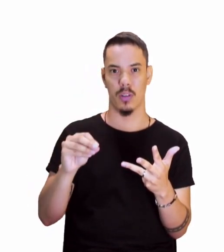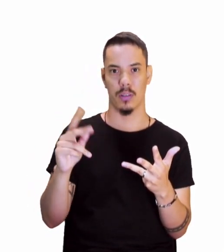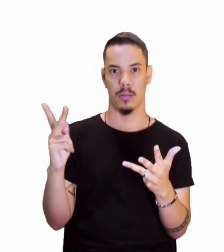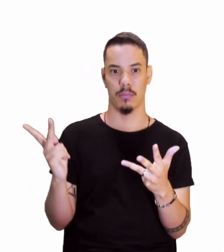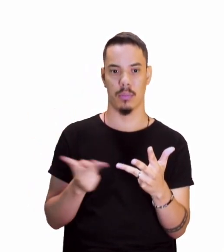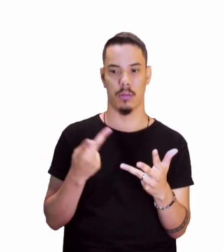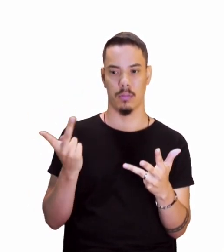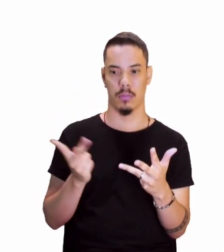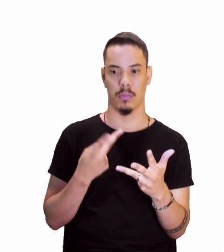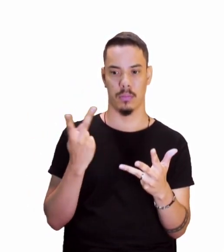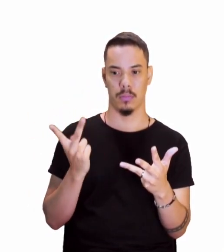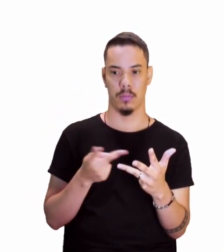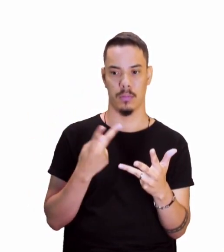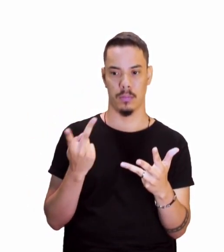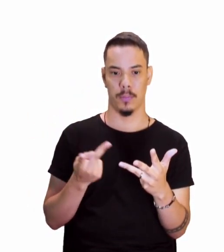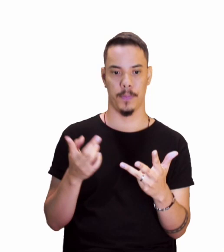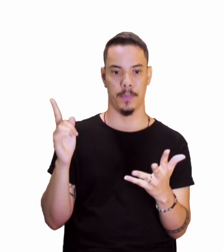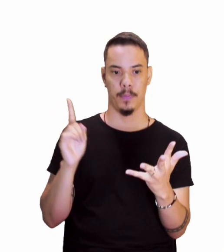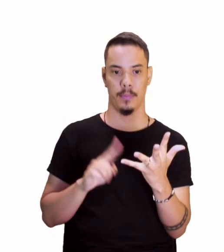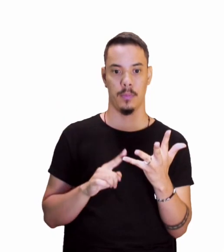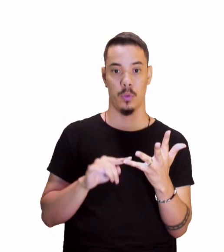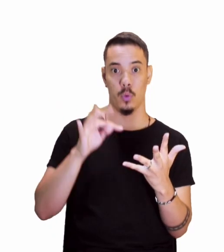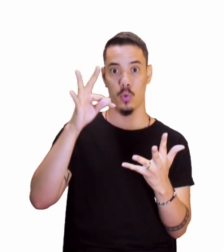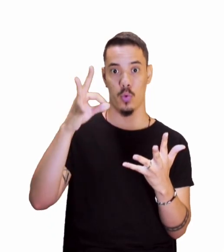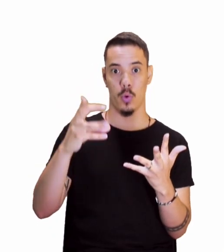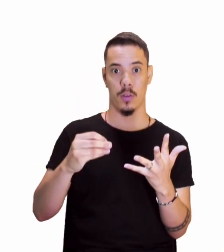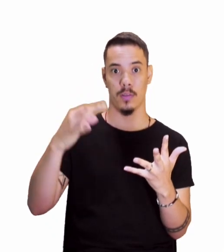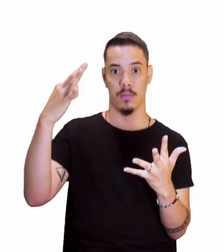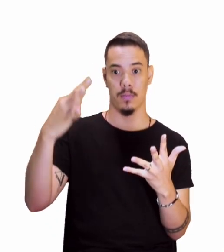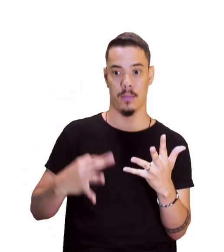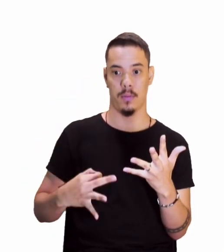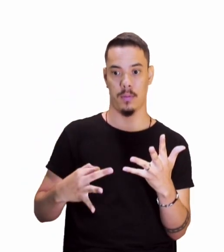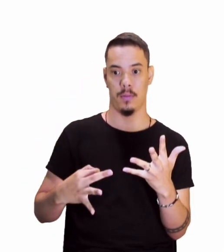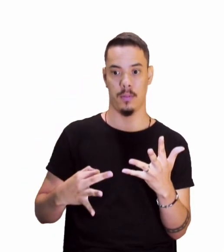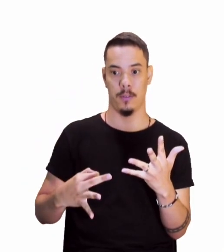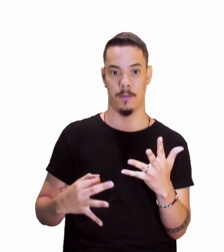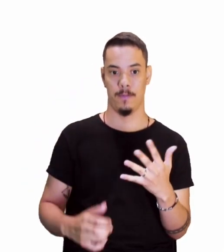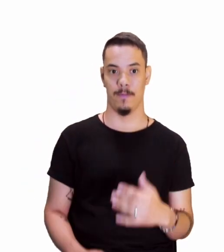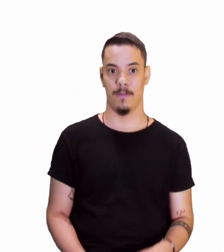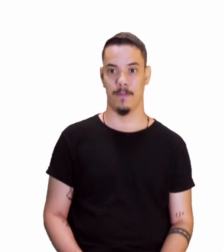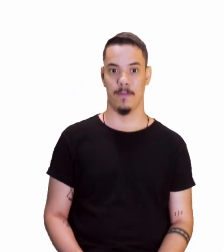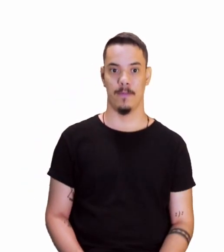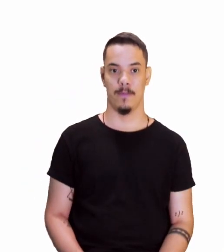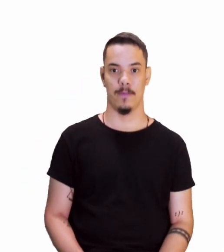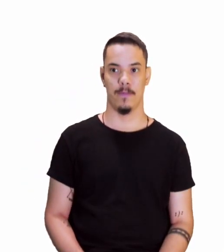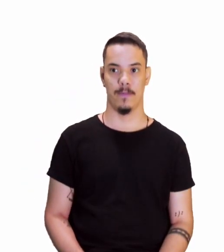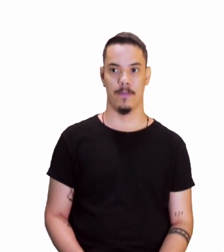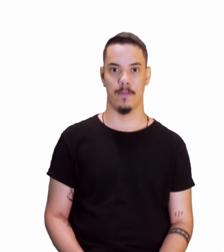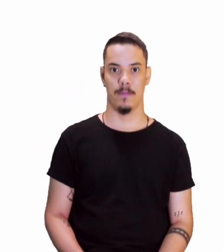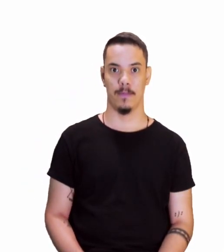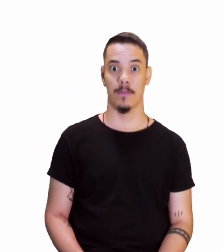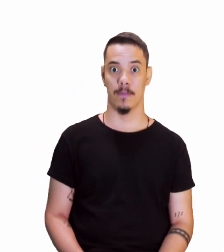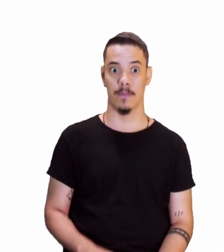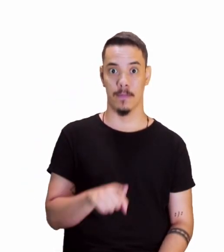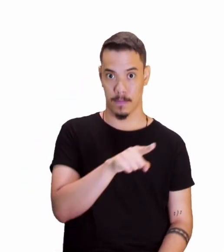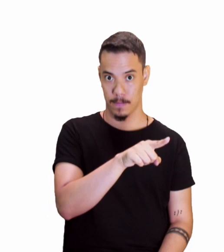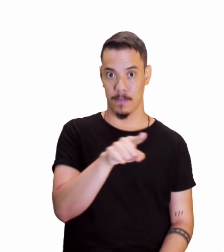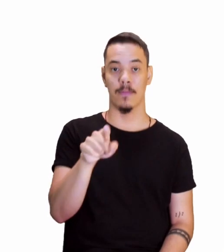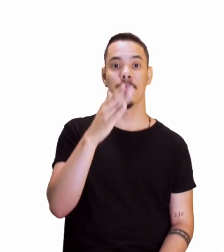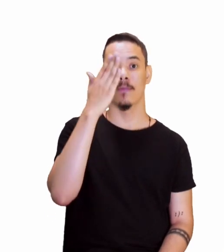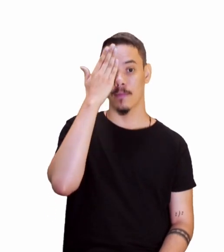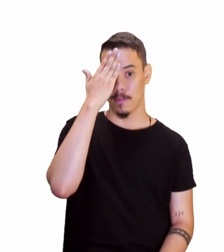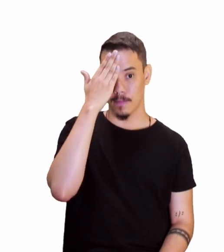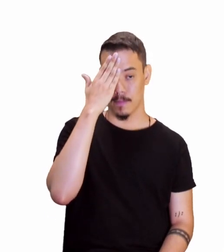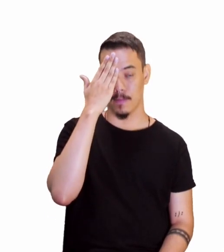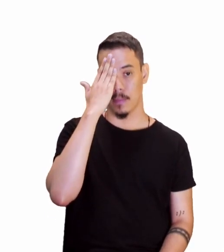estão erradas. E todas estão certas. Você sabe, já